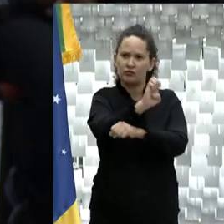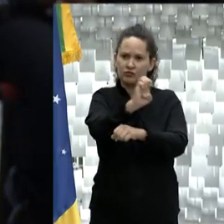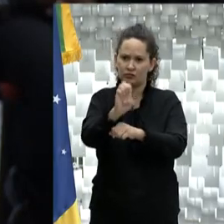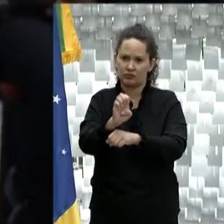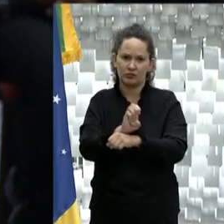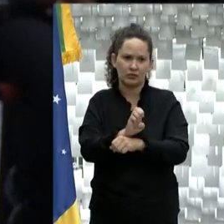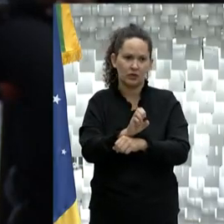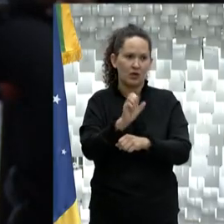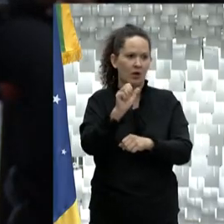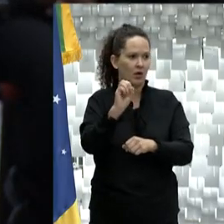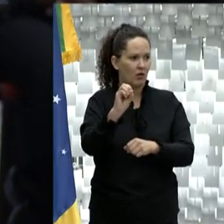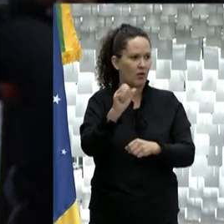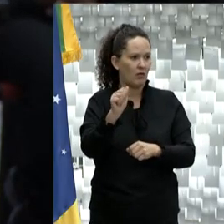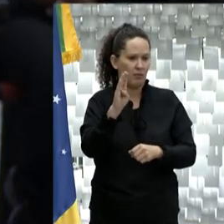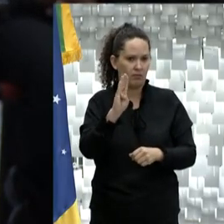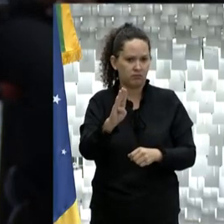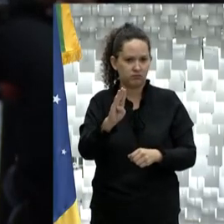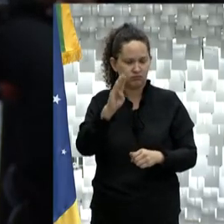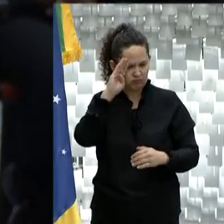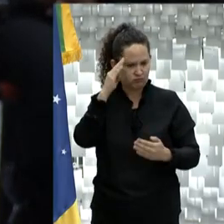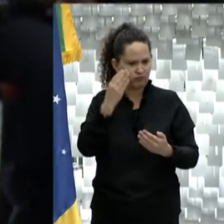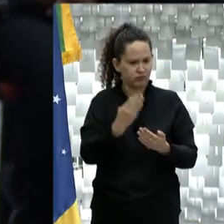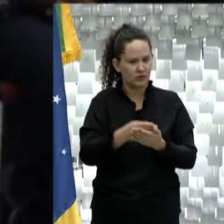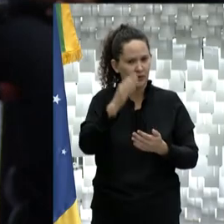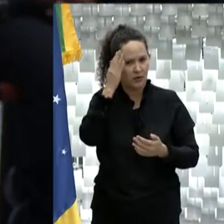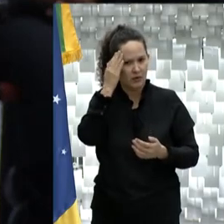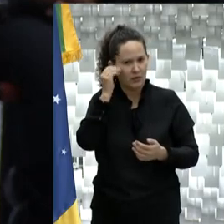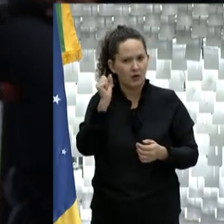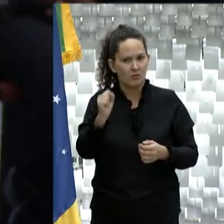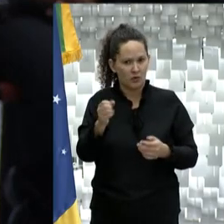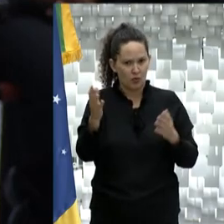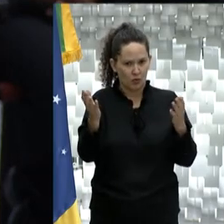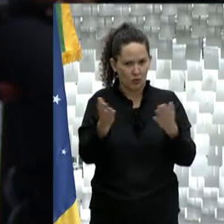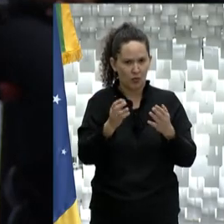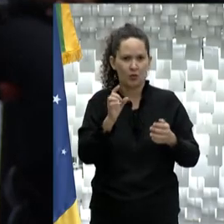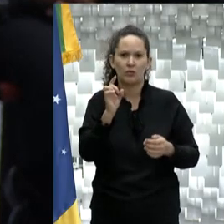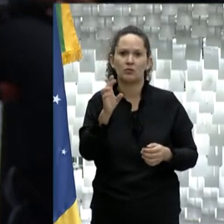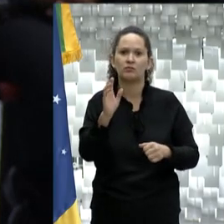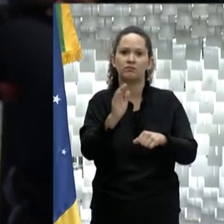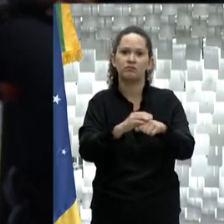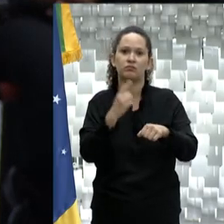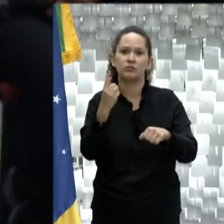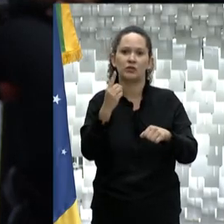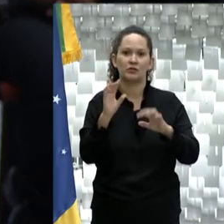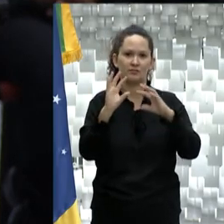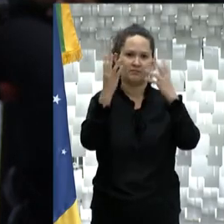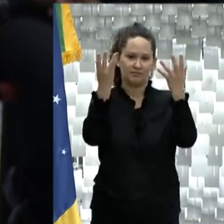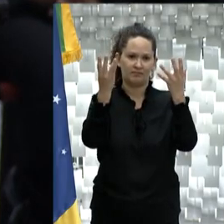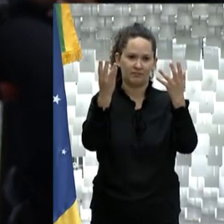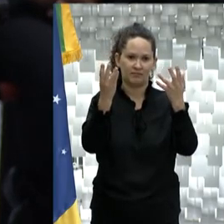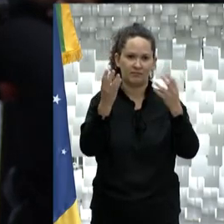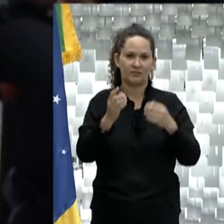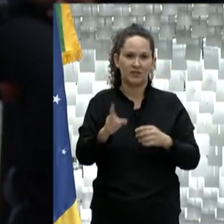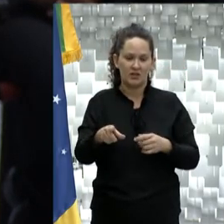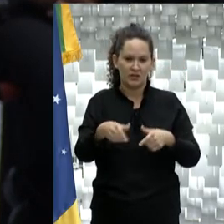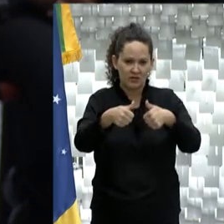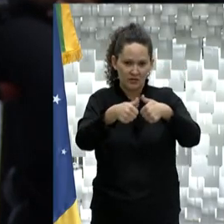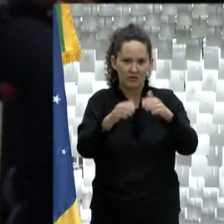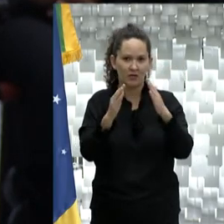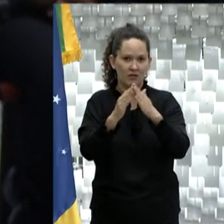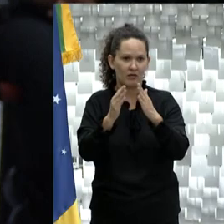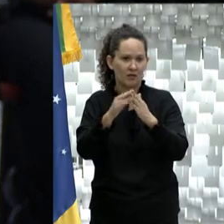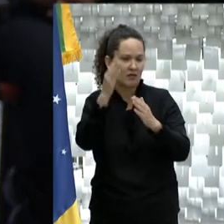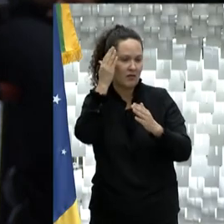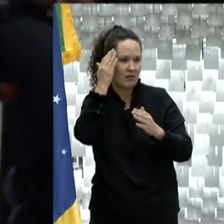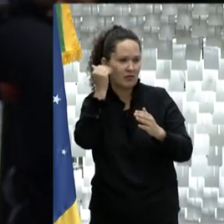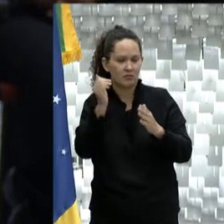A ordem espera e confia e sabe que essa data é apenas mais uma de comemoração, que esse tribunal saberá, no momento